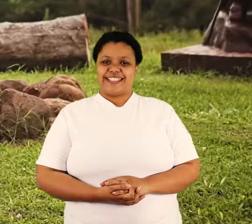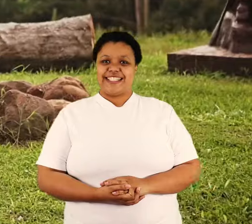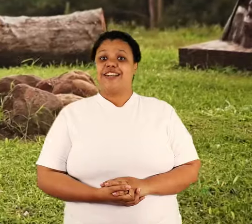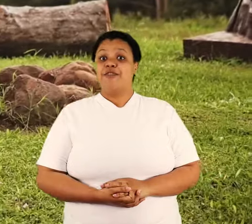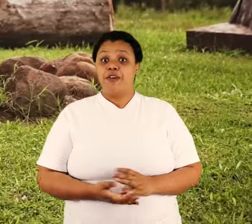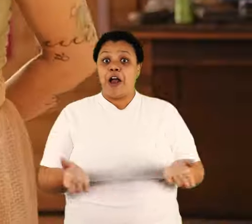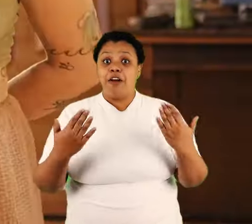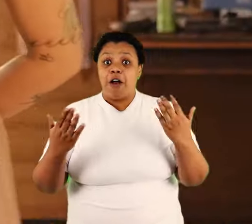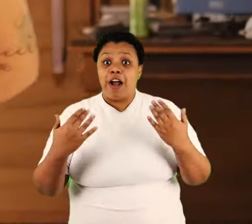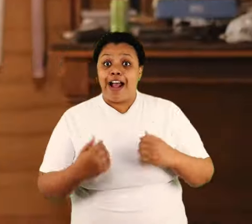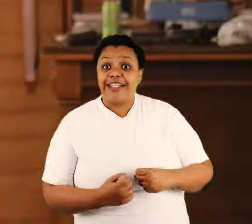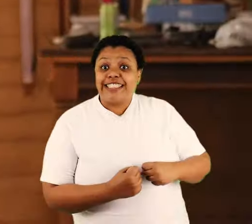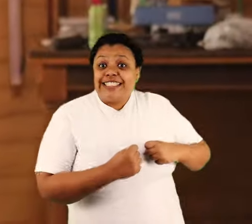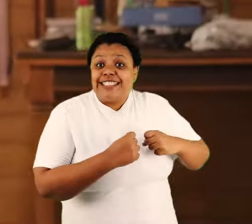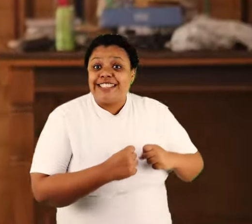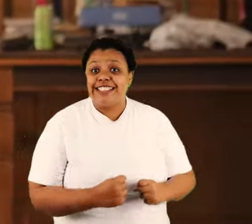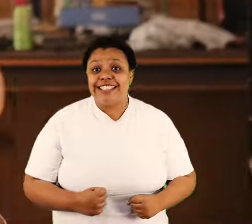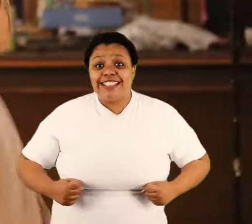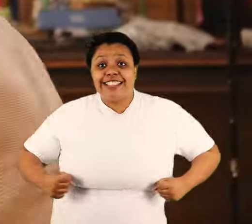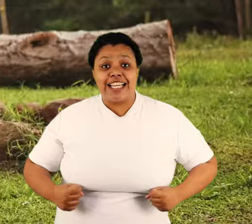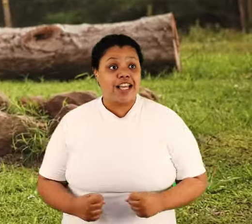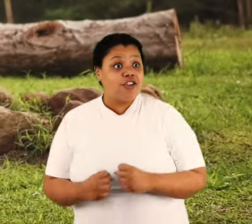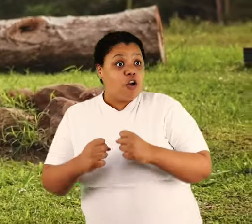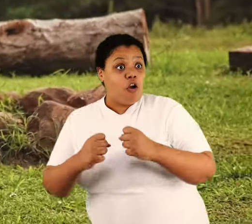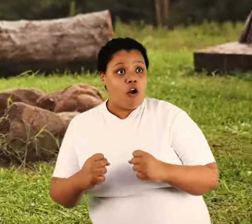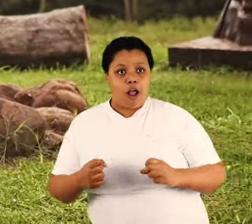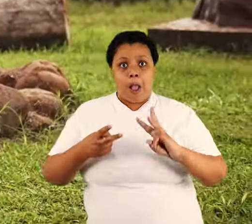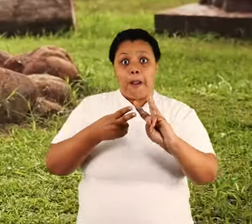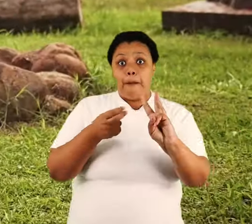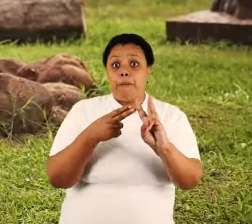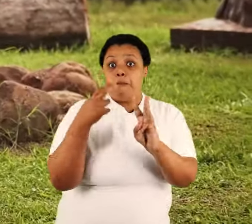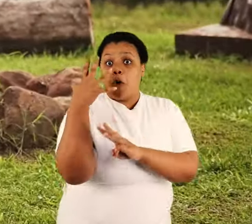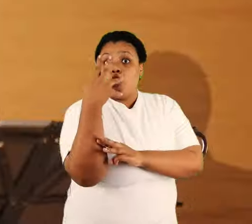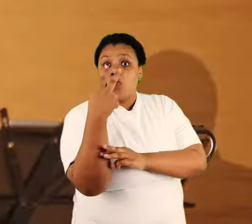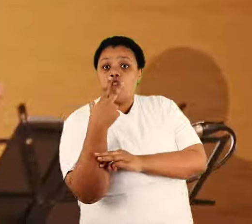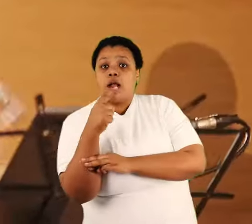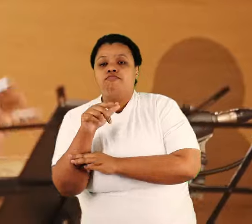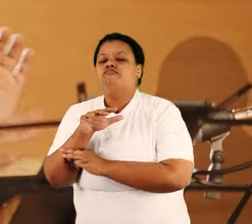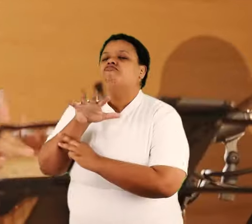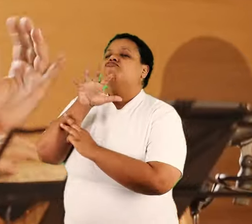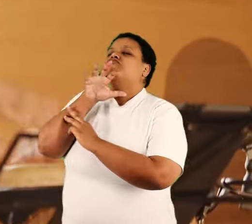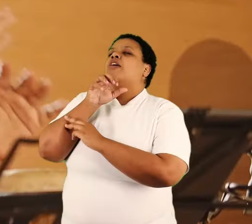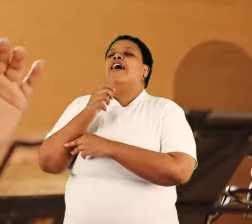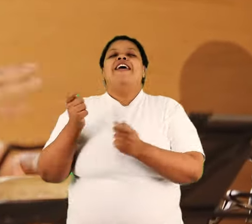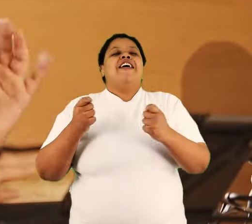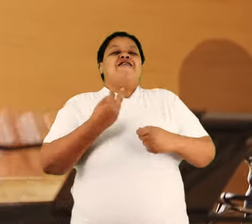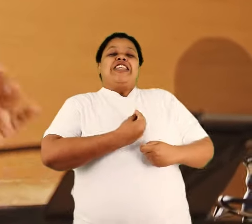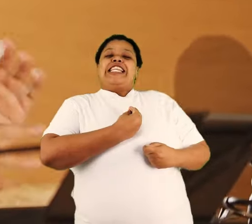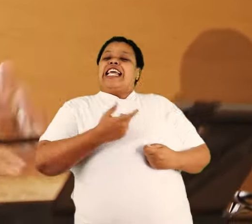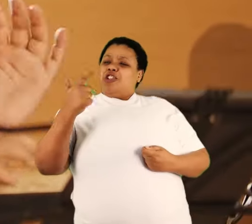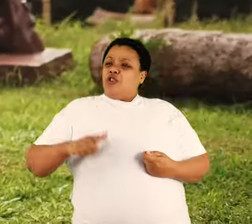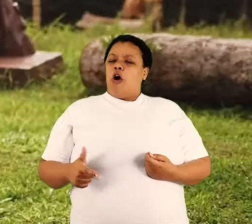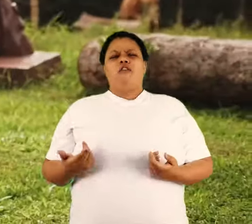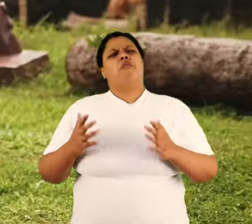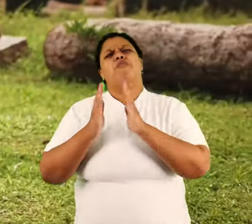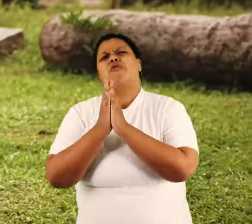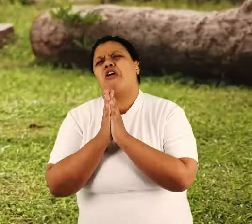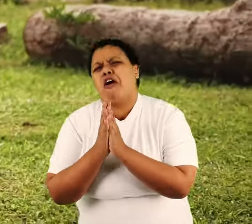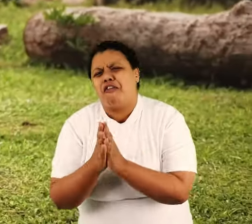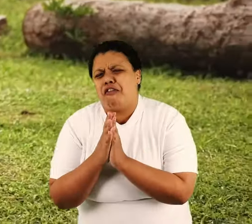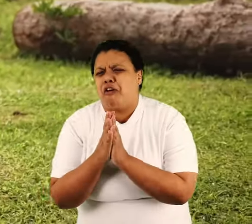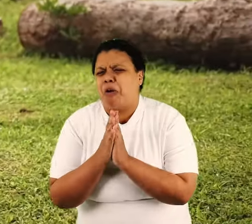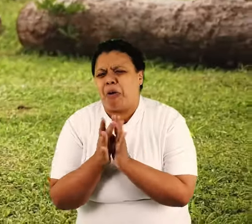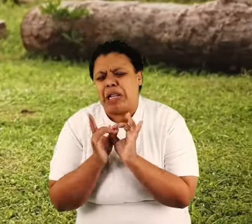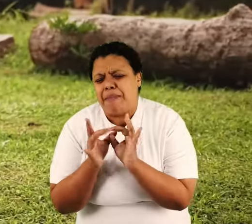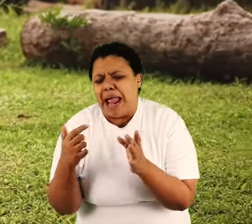Roda a cabocla bonita, respira essa vida de novo. Me deixa tocar no seu corpo, não esconde esse